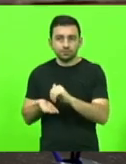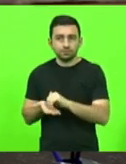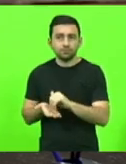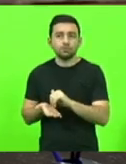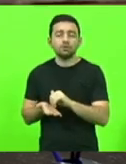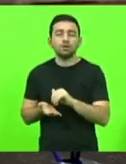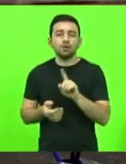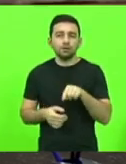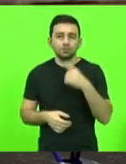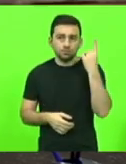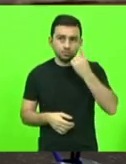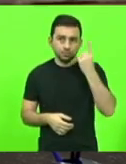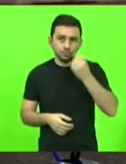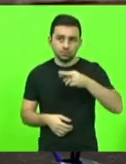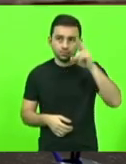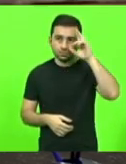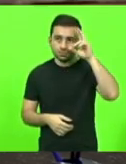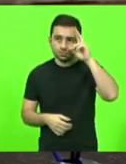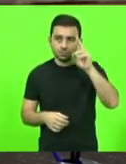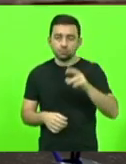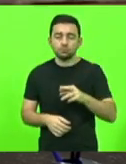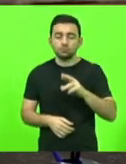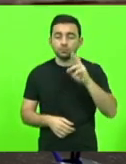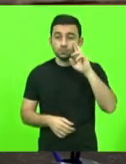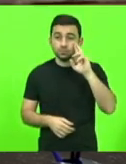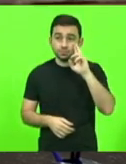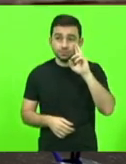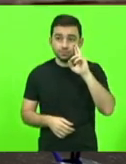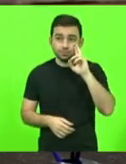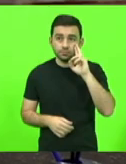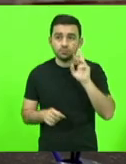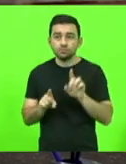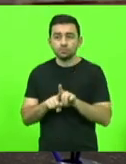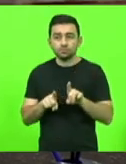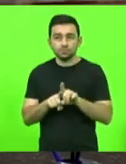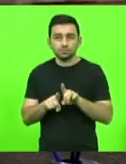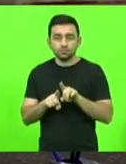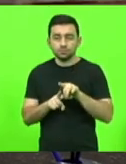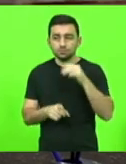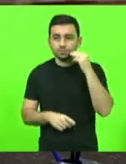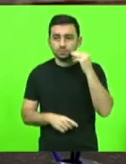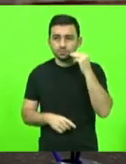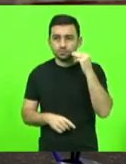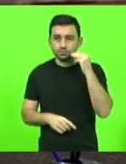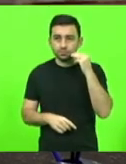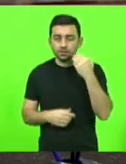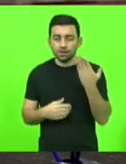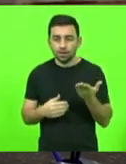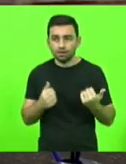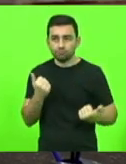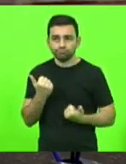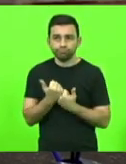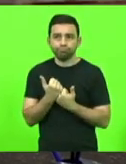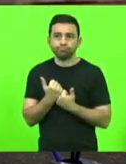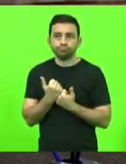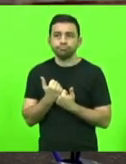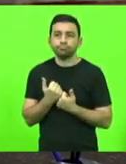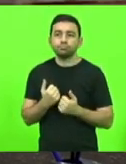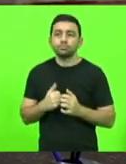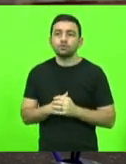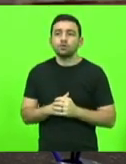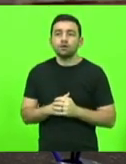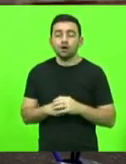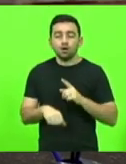deputado Ricardo Alba, Rodrigo Minotto e Marlene Fengler Adoc. Nas